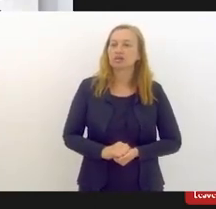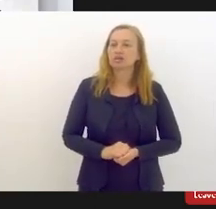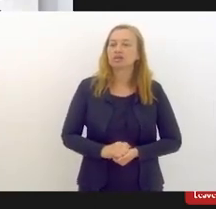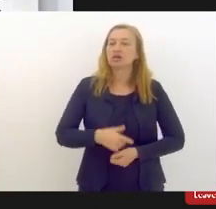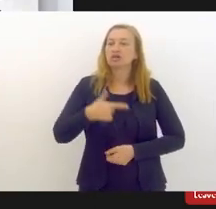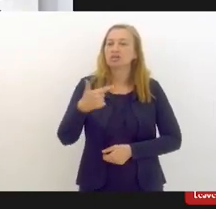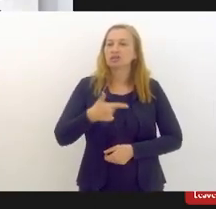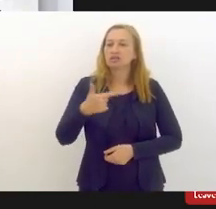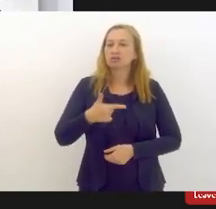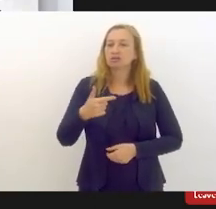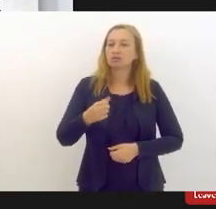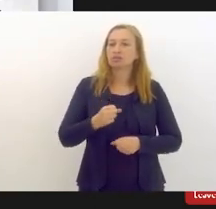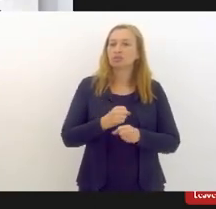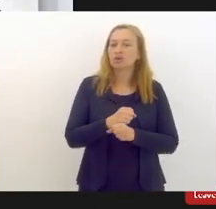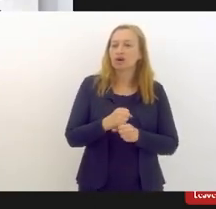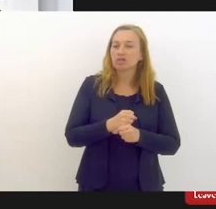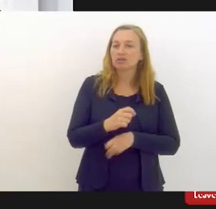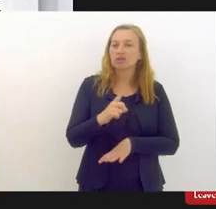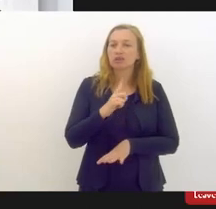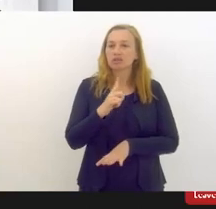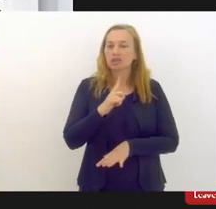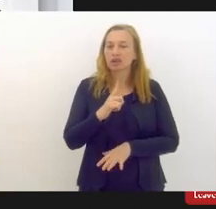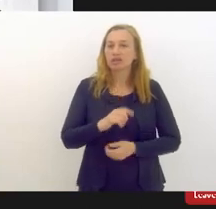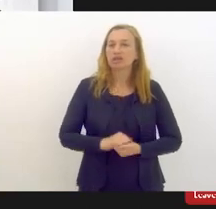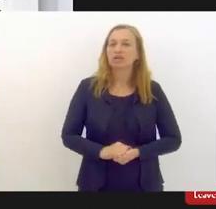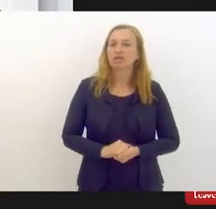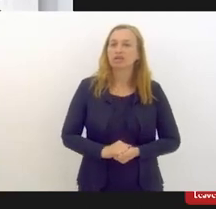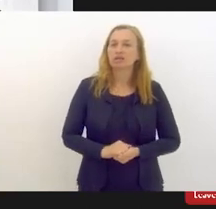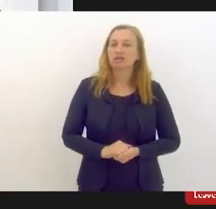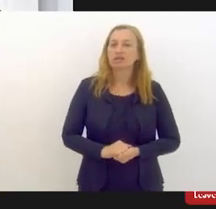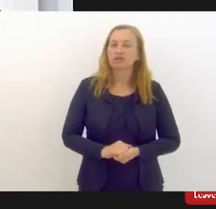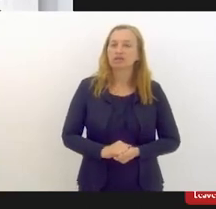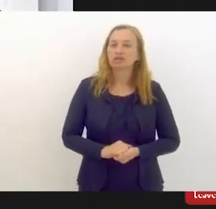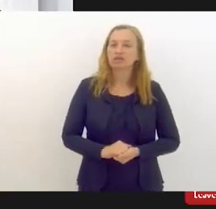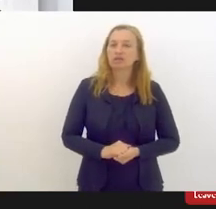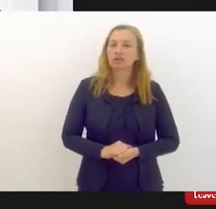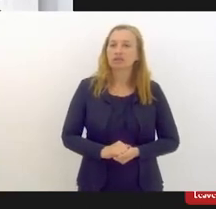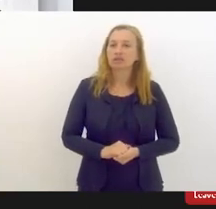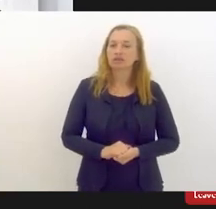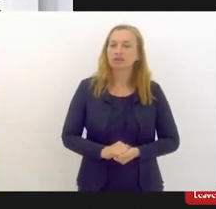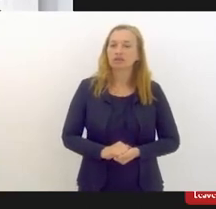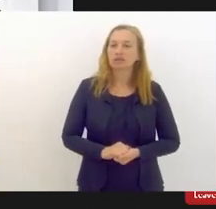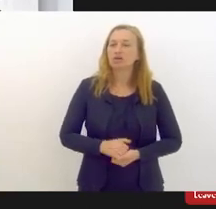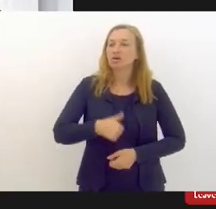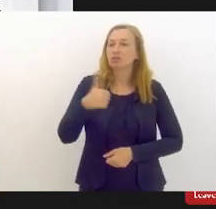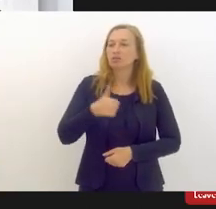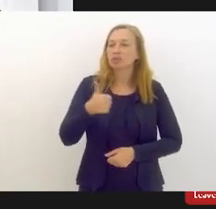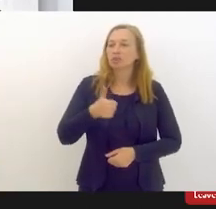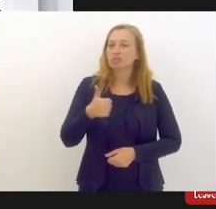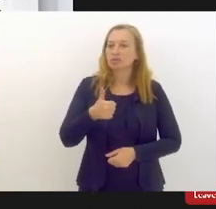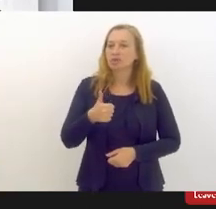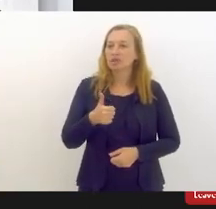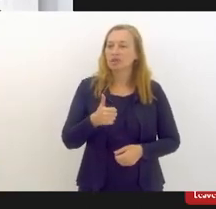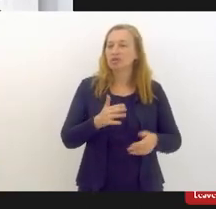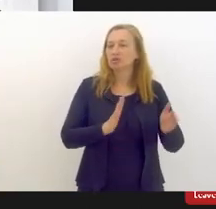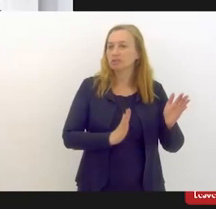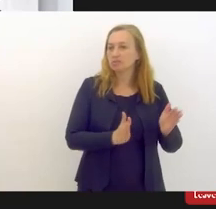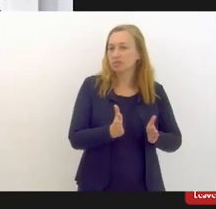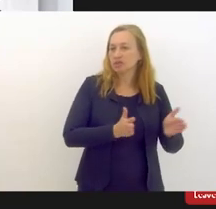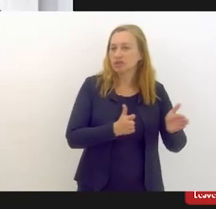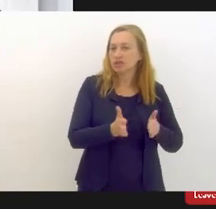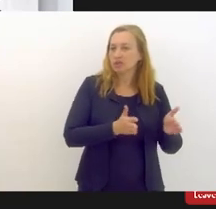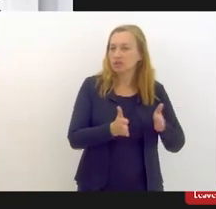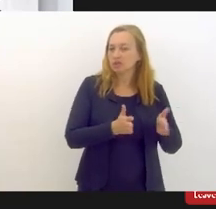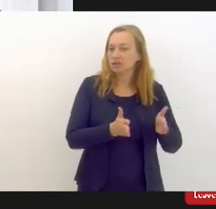que a gente realiza. Esse ano nós conseguimos realizar uma edição no primeiro semestre e acabamos de realizar